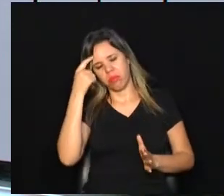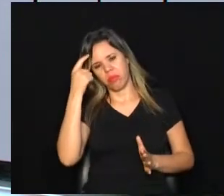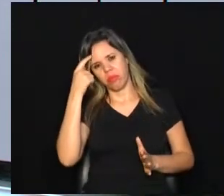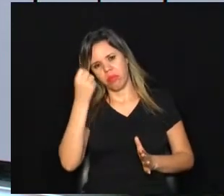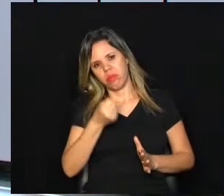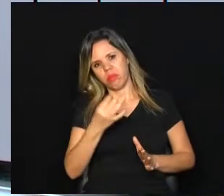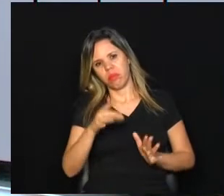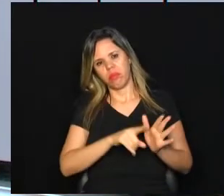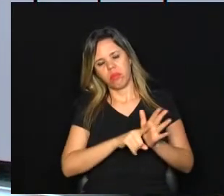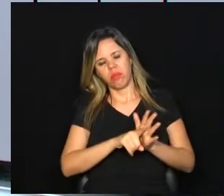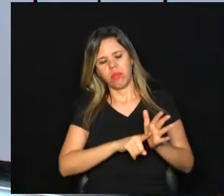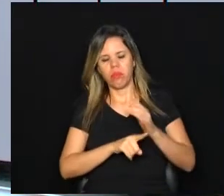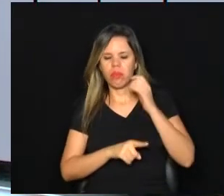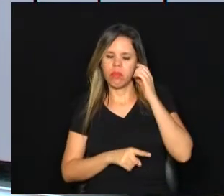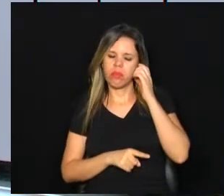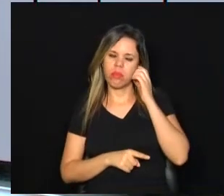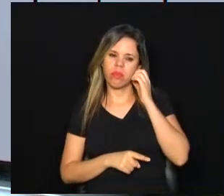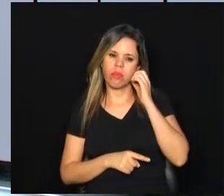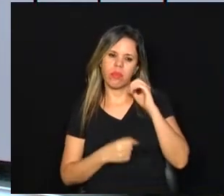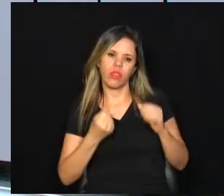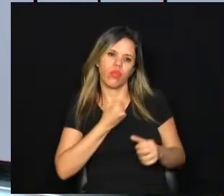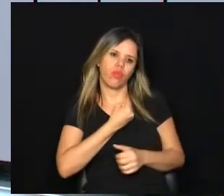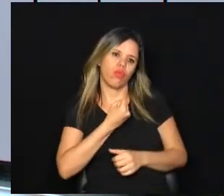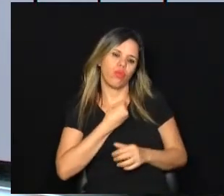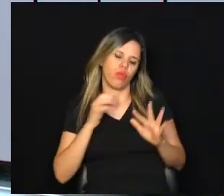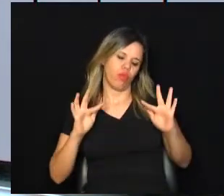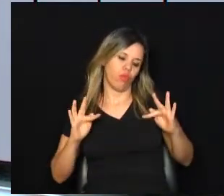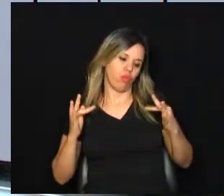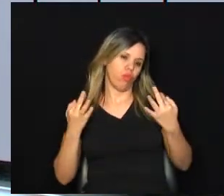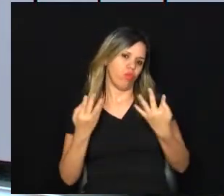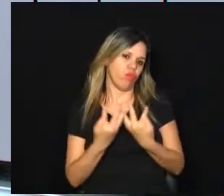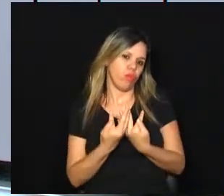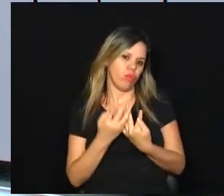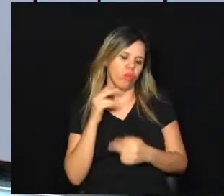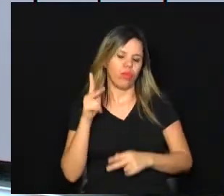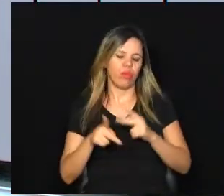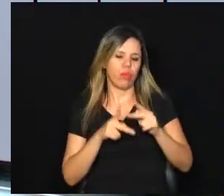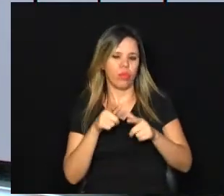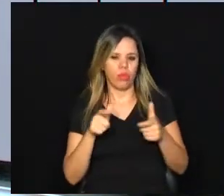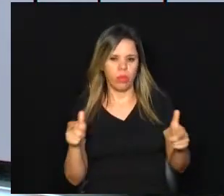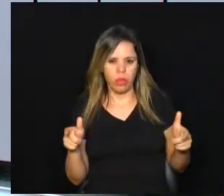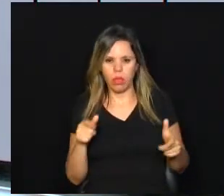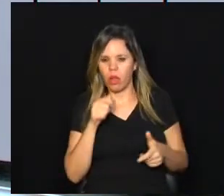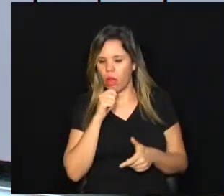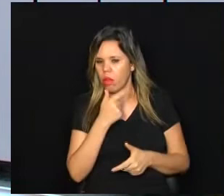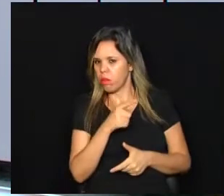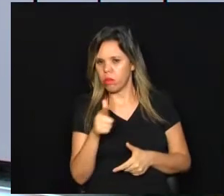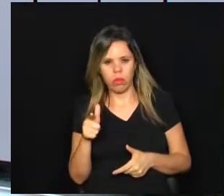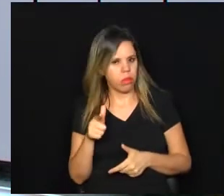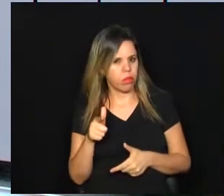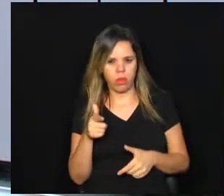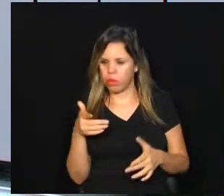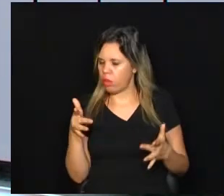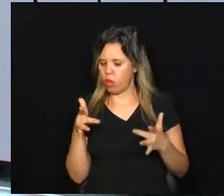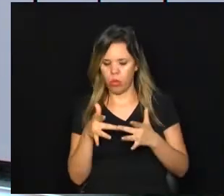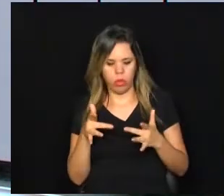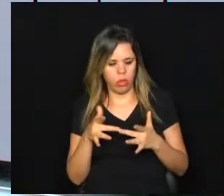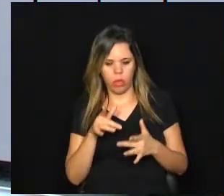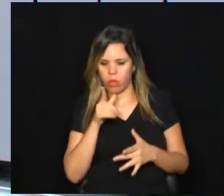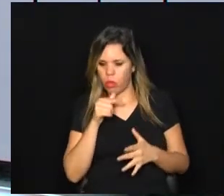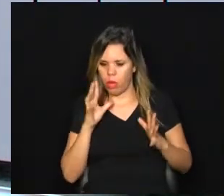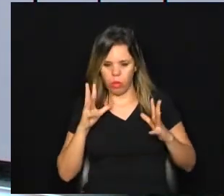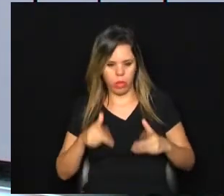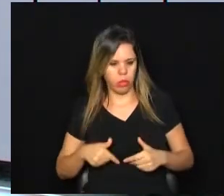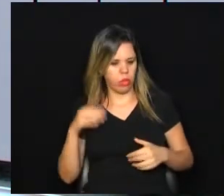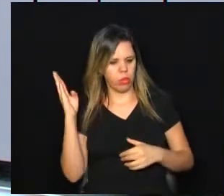índices, mas assim, o número de famílias ou de população que ainda não tem acesso à água potável no Brasil